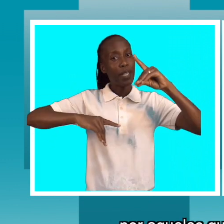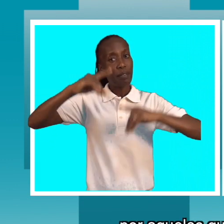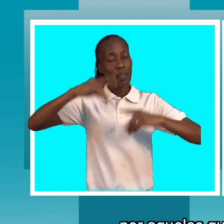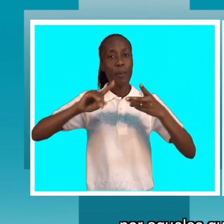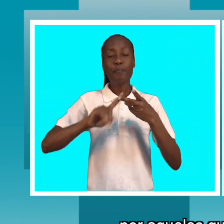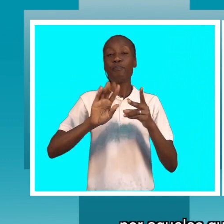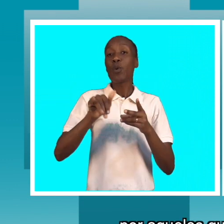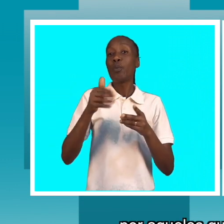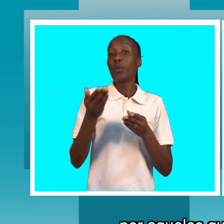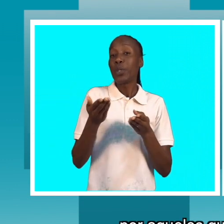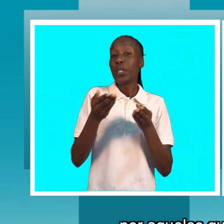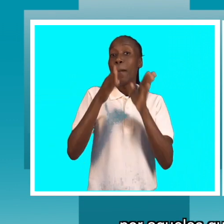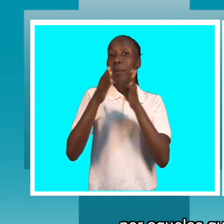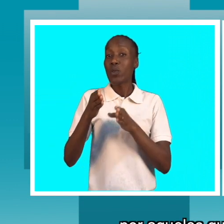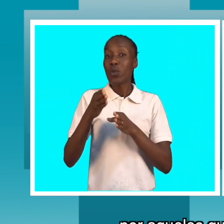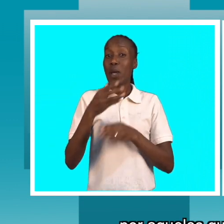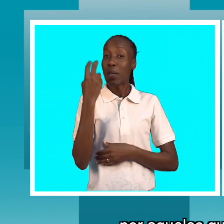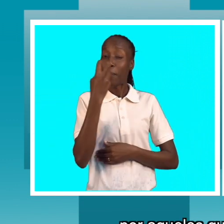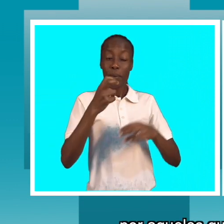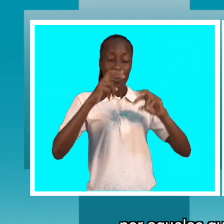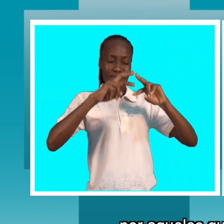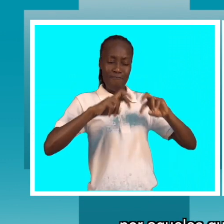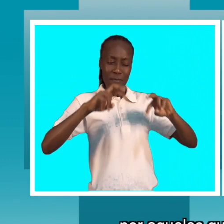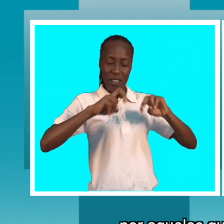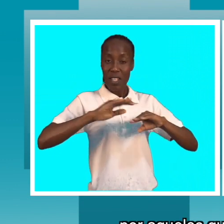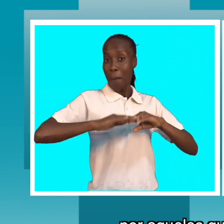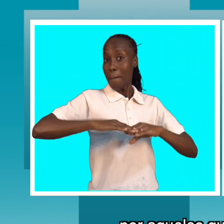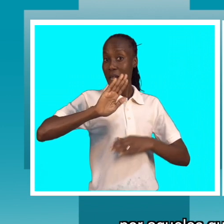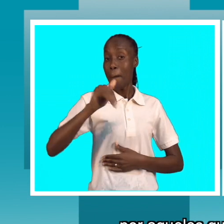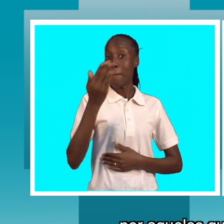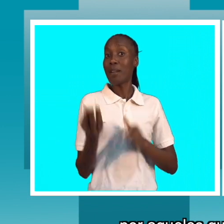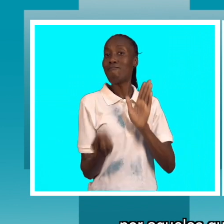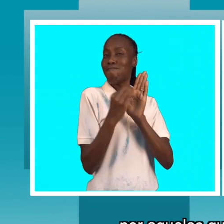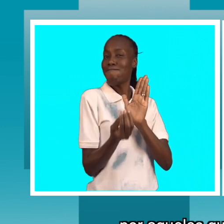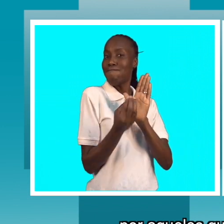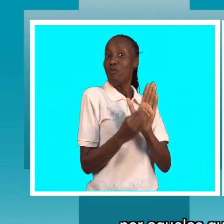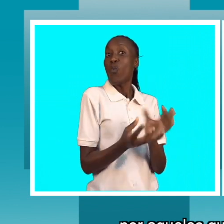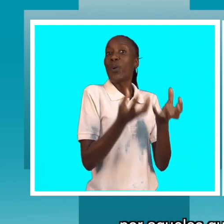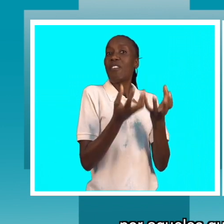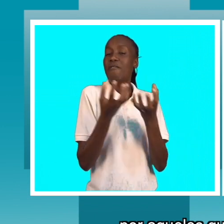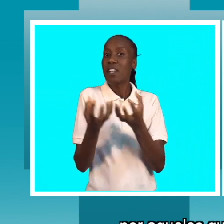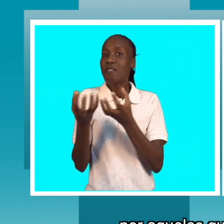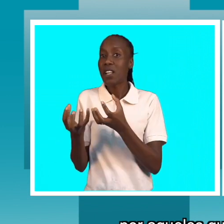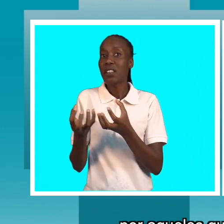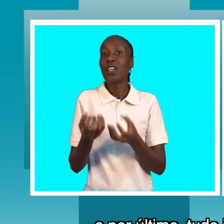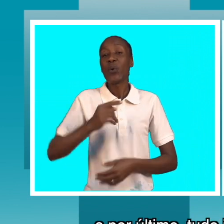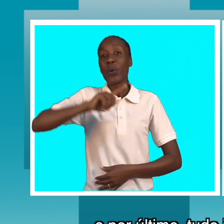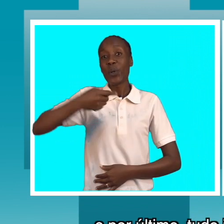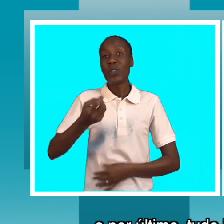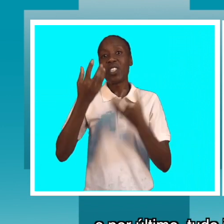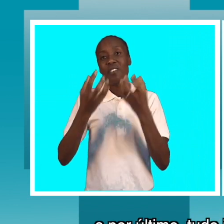por aquelas que vão procurar investigar mais para preencher mais lacunas que ainda temos no conhecimento.